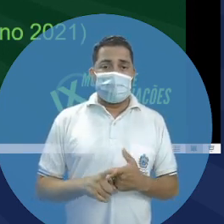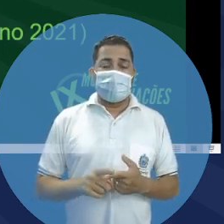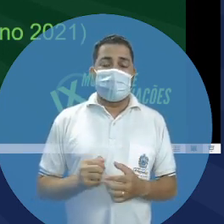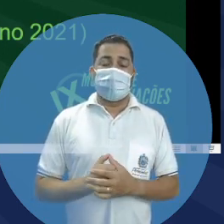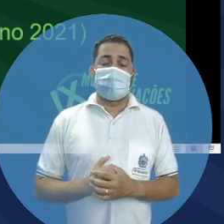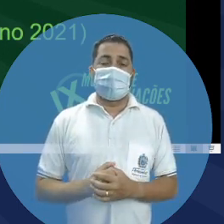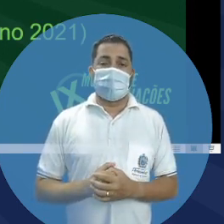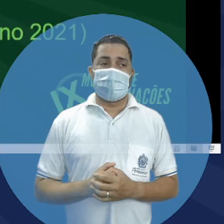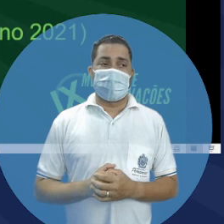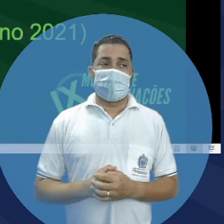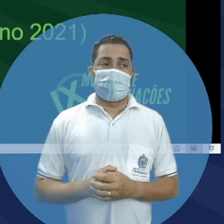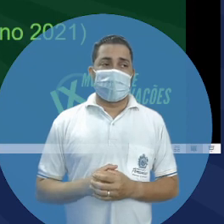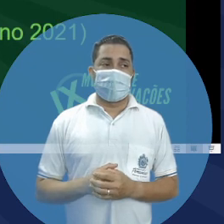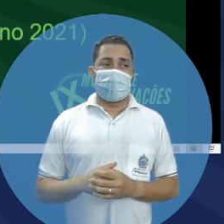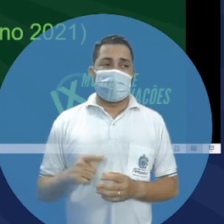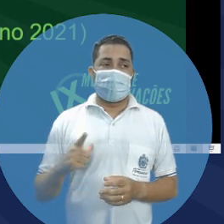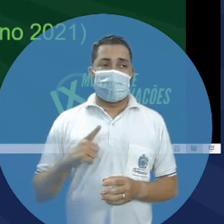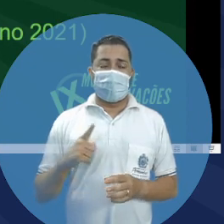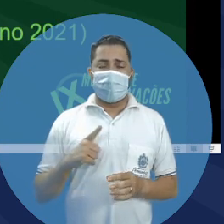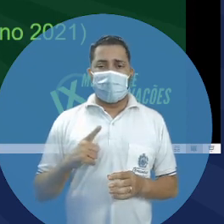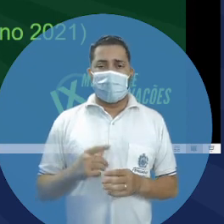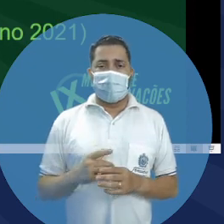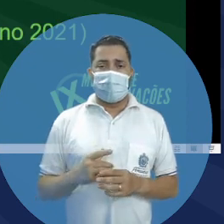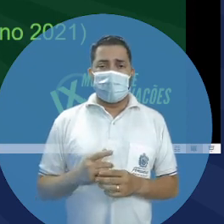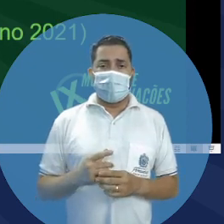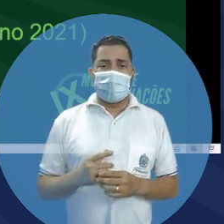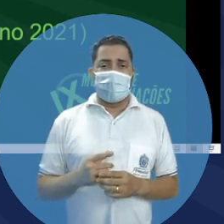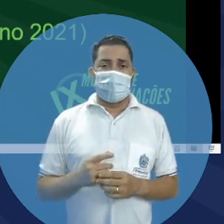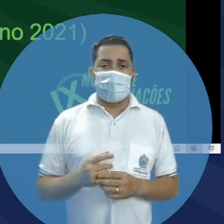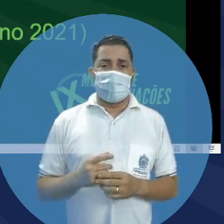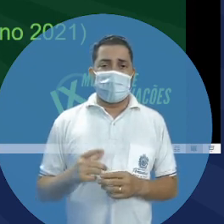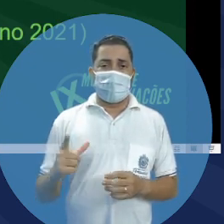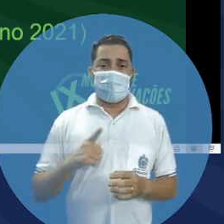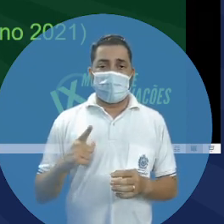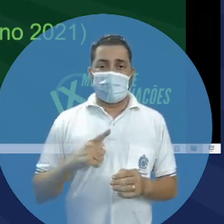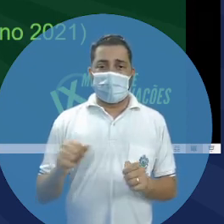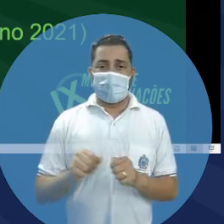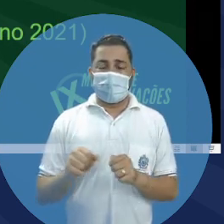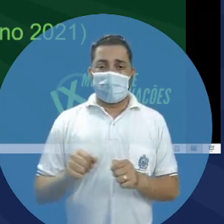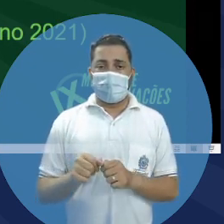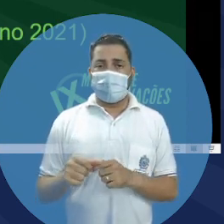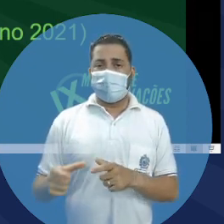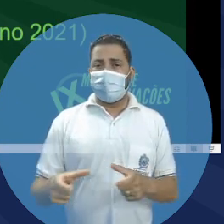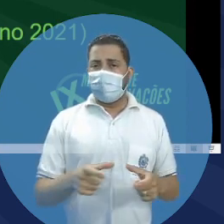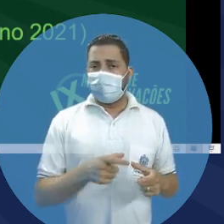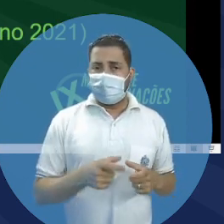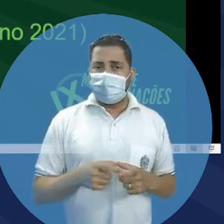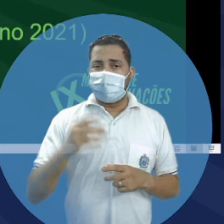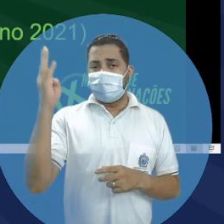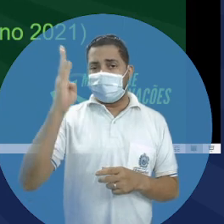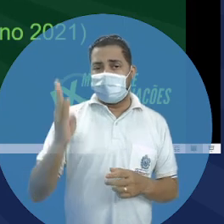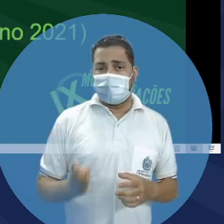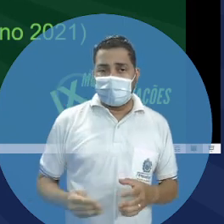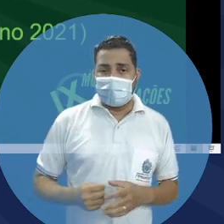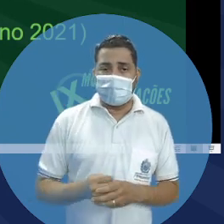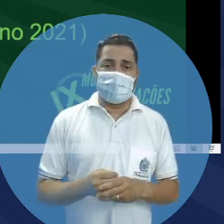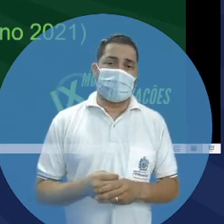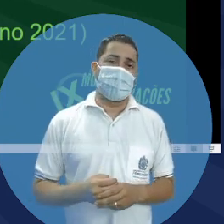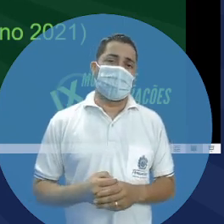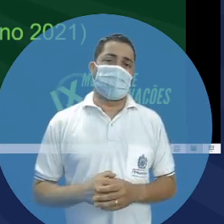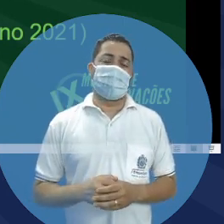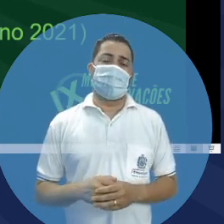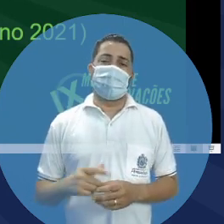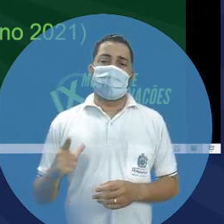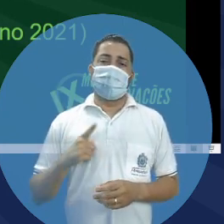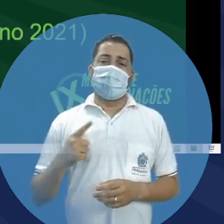Mulheres LGBTs, para terem seus lugares na sociedade brasileira. Ela é egressa do ano de 2020, ela